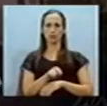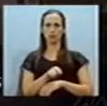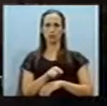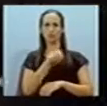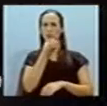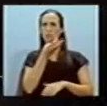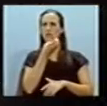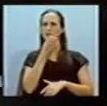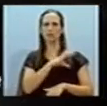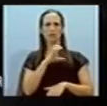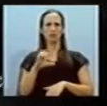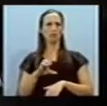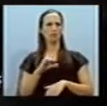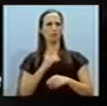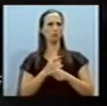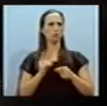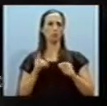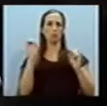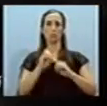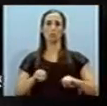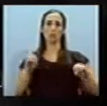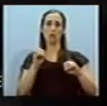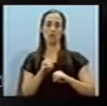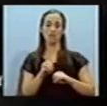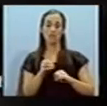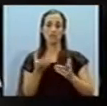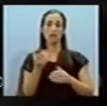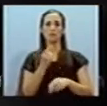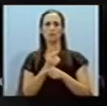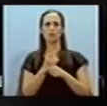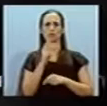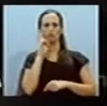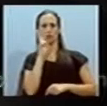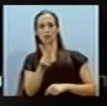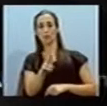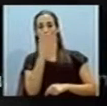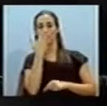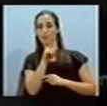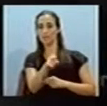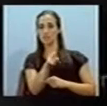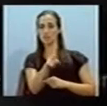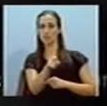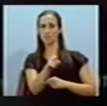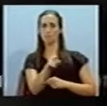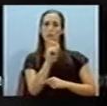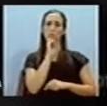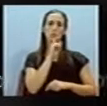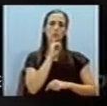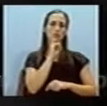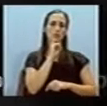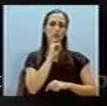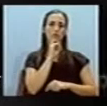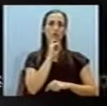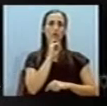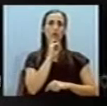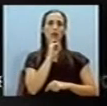explicação científica para isto, apesar de aparecer um conjunto de ilustrações, olha, precisamente com esta que nós estamos a ver, em que se calhar até era um conjunto de cometas que